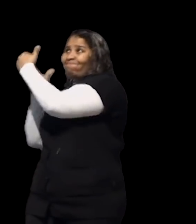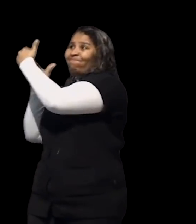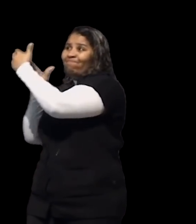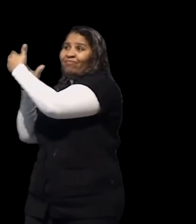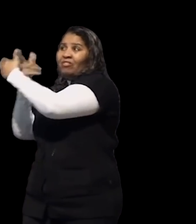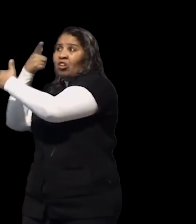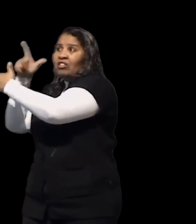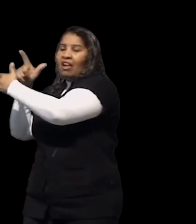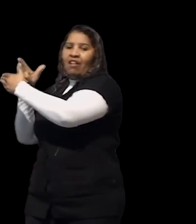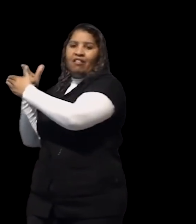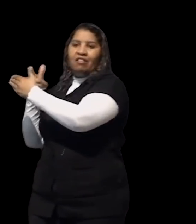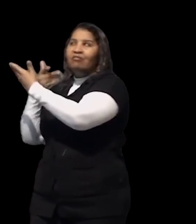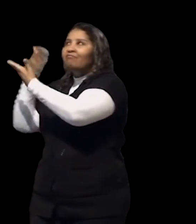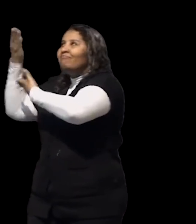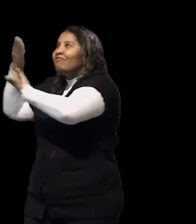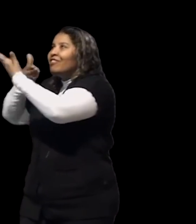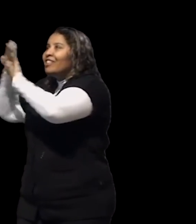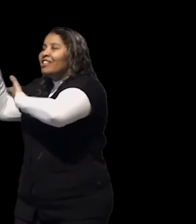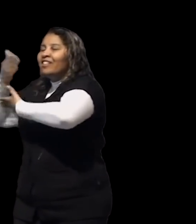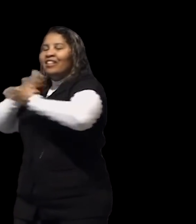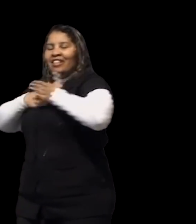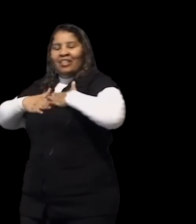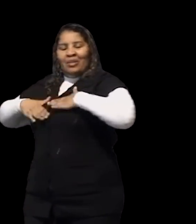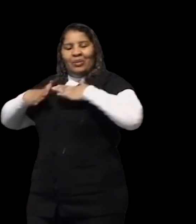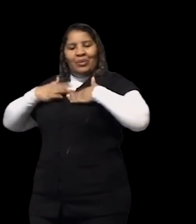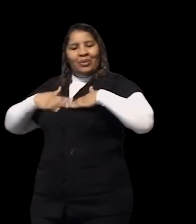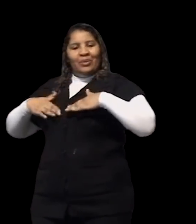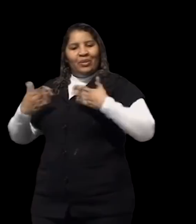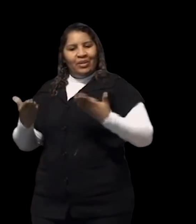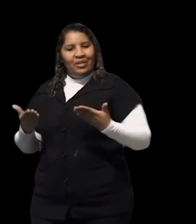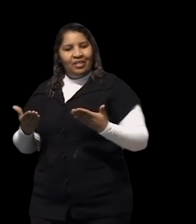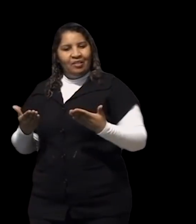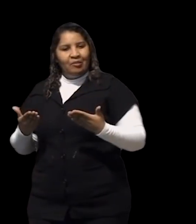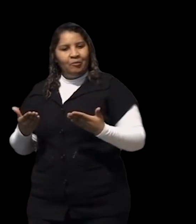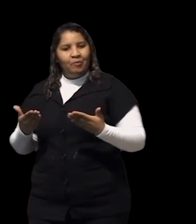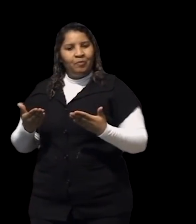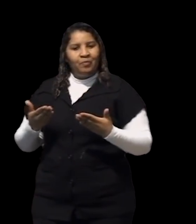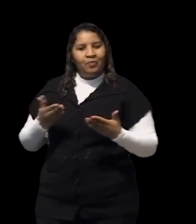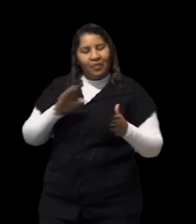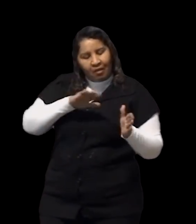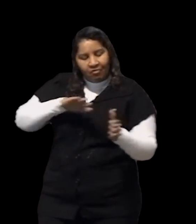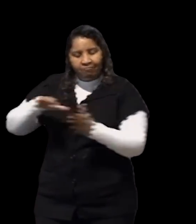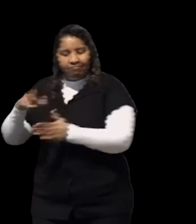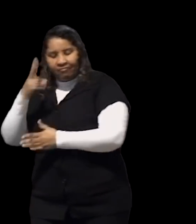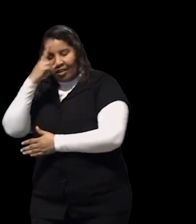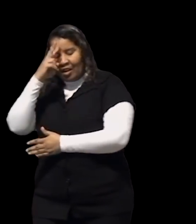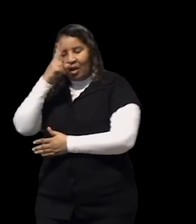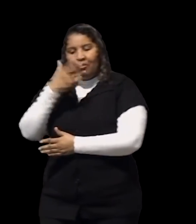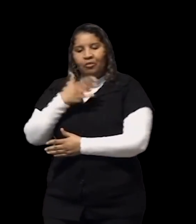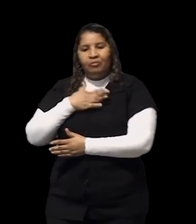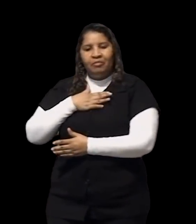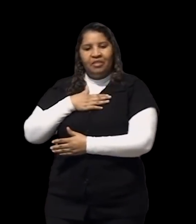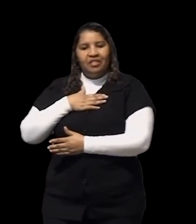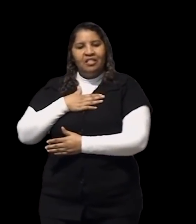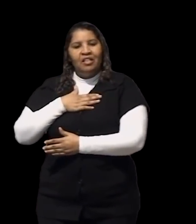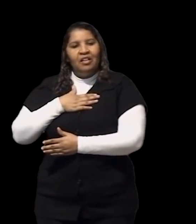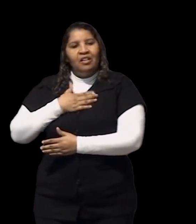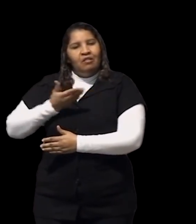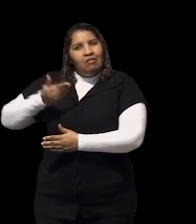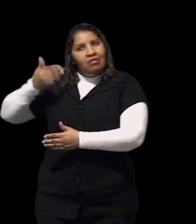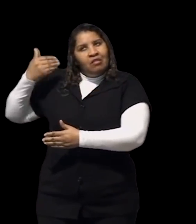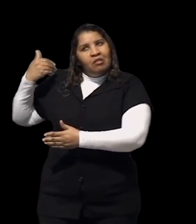promessas do meu pai era um cumpridas meu pai e sempre trouxe segurança às vezes que eu acordei